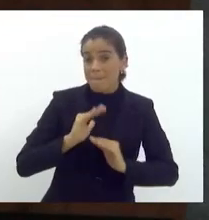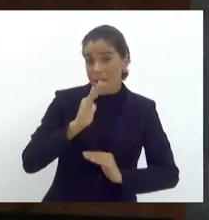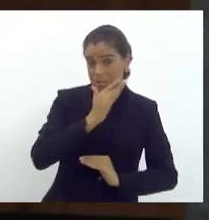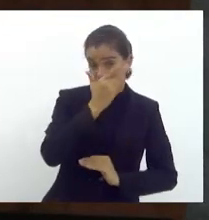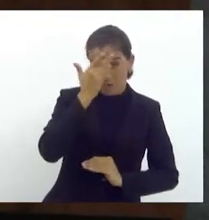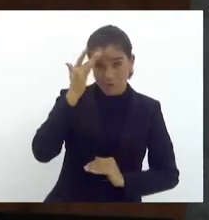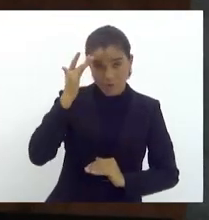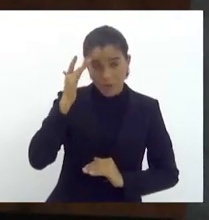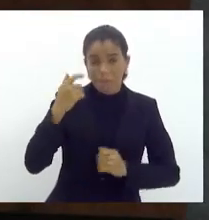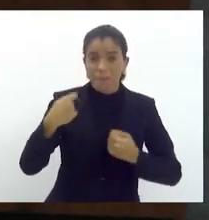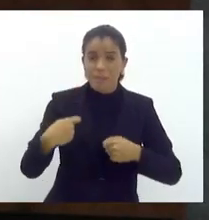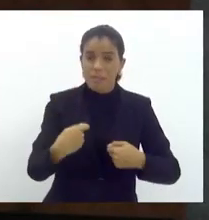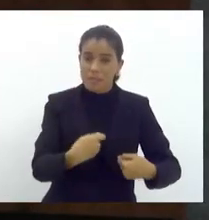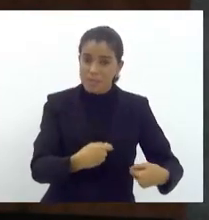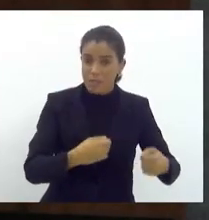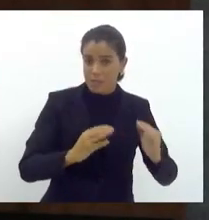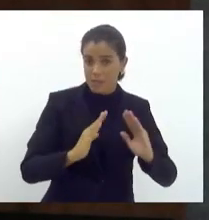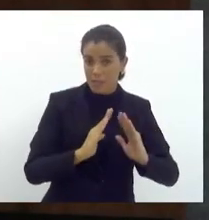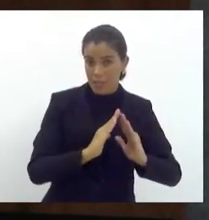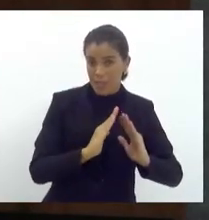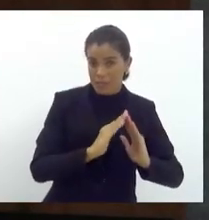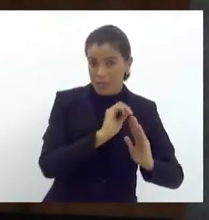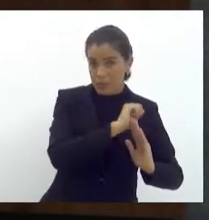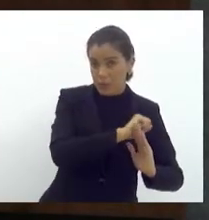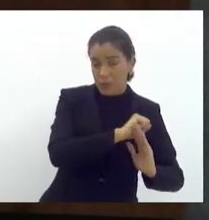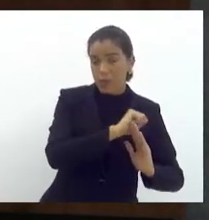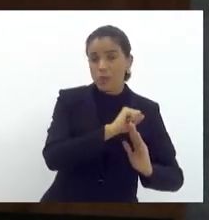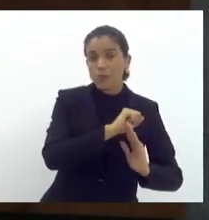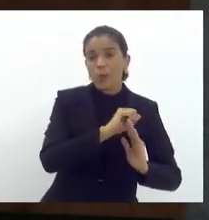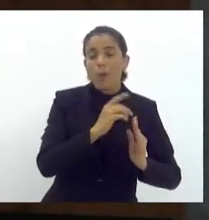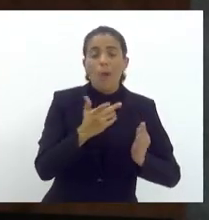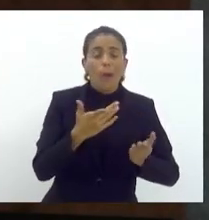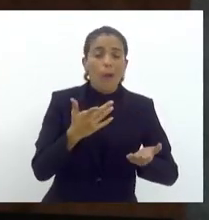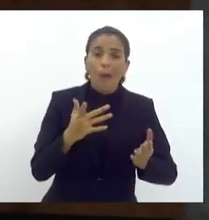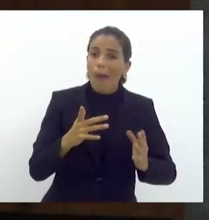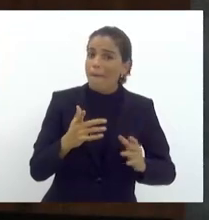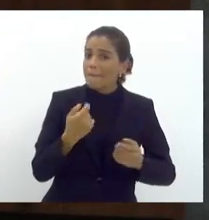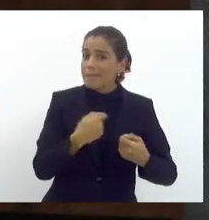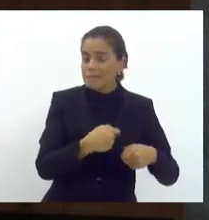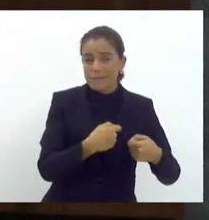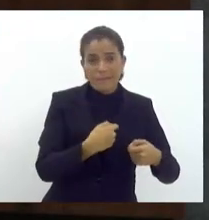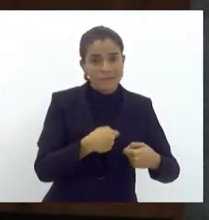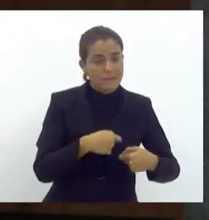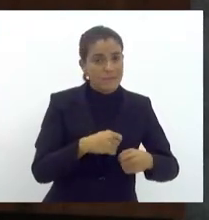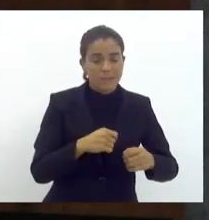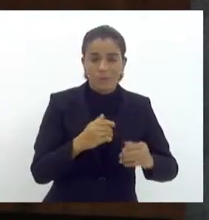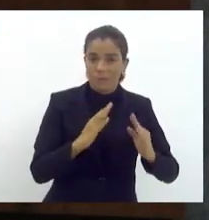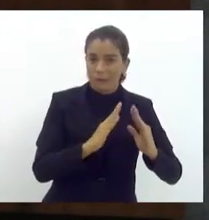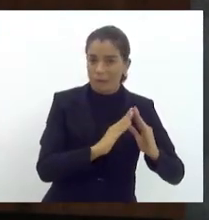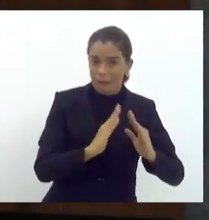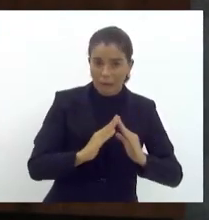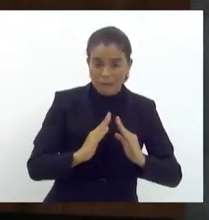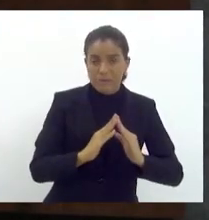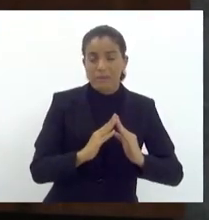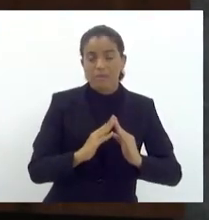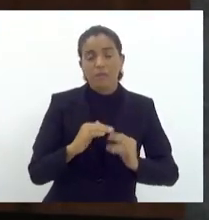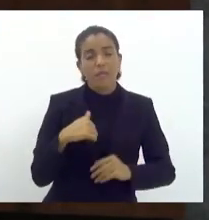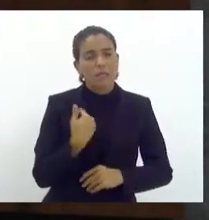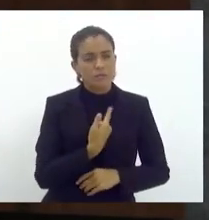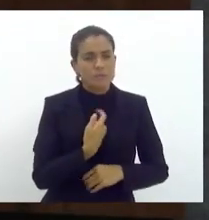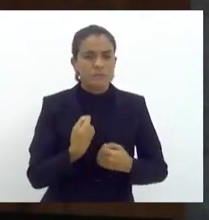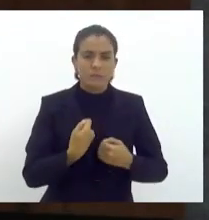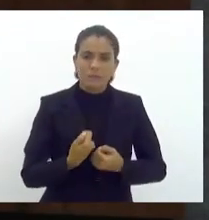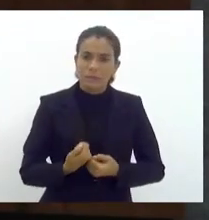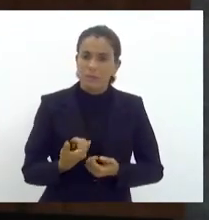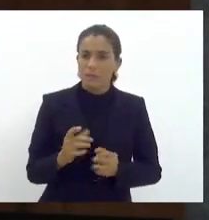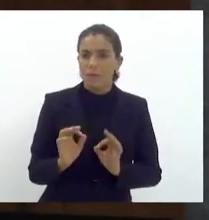gente precisando de moradia um número muito maior do que a gente imagina e a gente precisa também dar